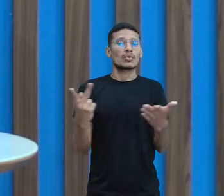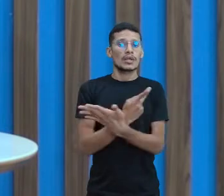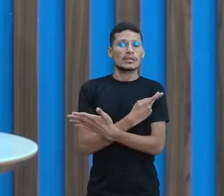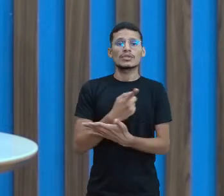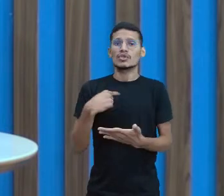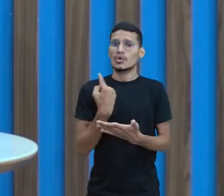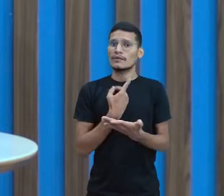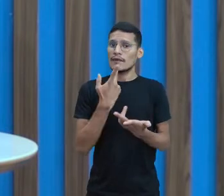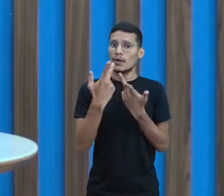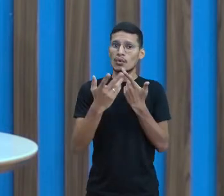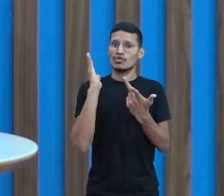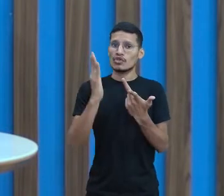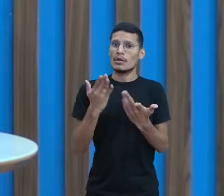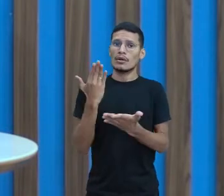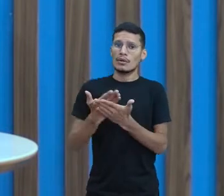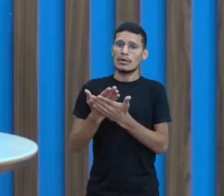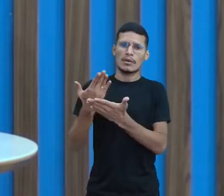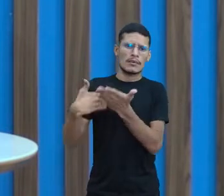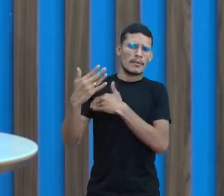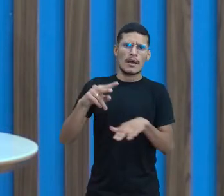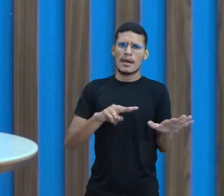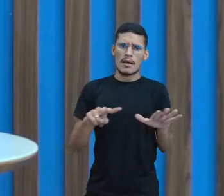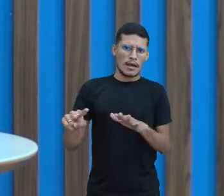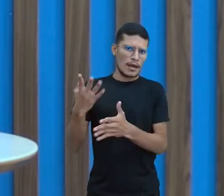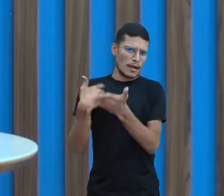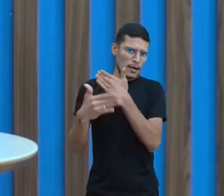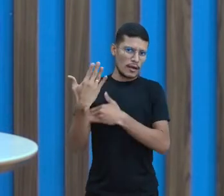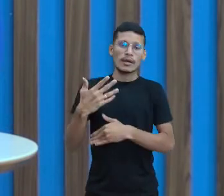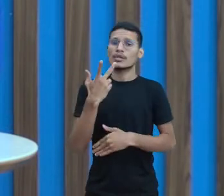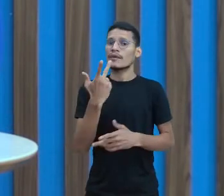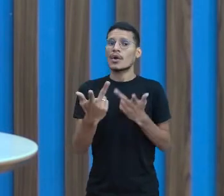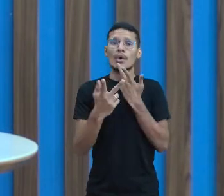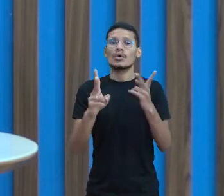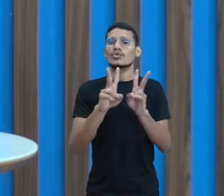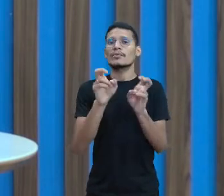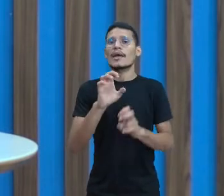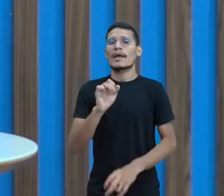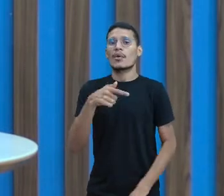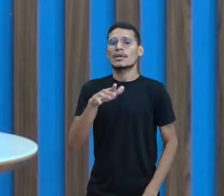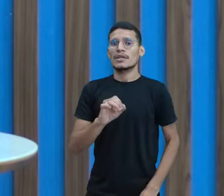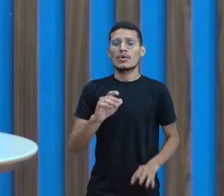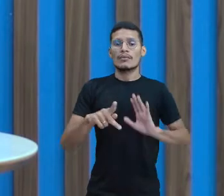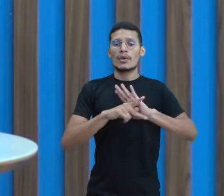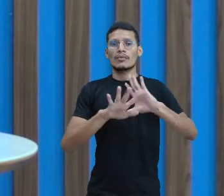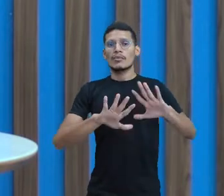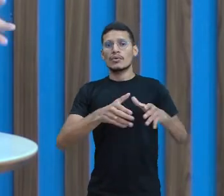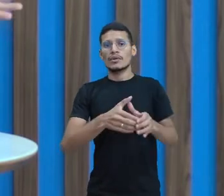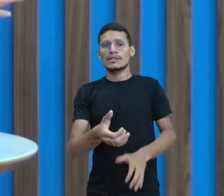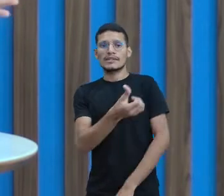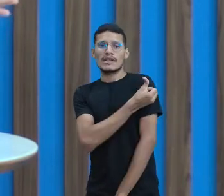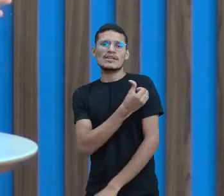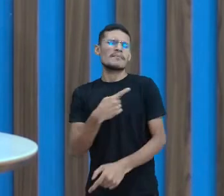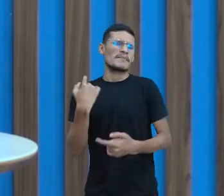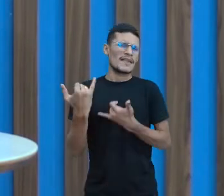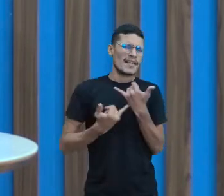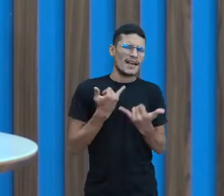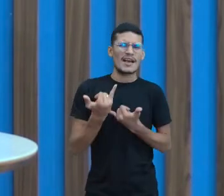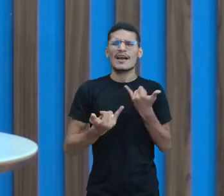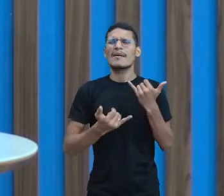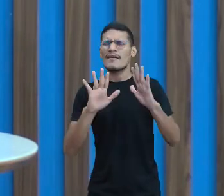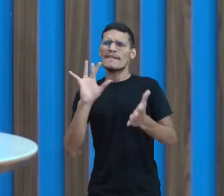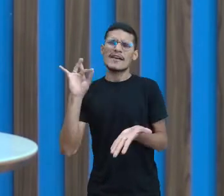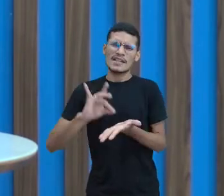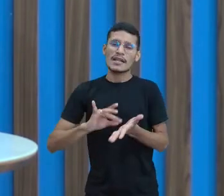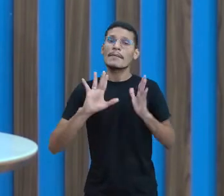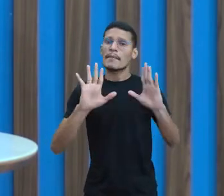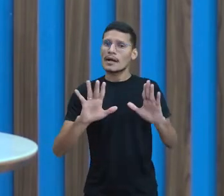deu uma aula umas semanas atrás, até brincamos que a gente estava dando aula de equação para os sextos anos. E de fato era, só que não